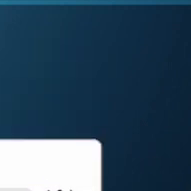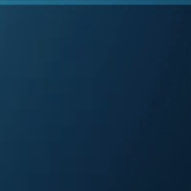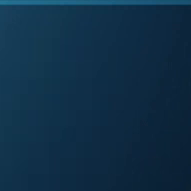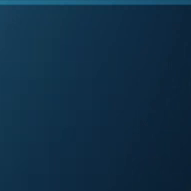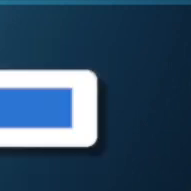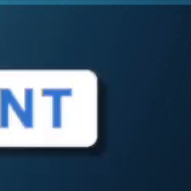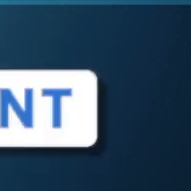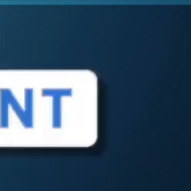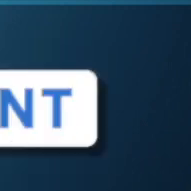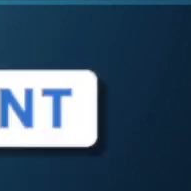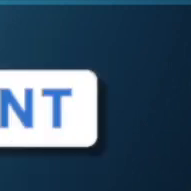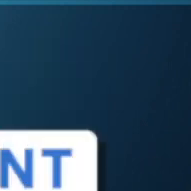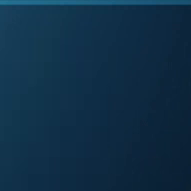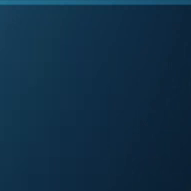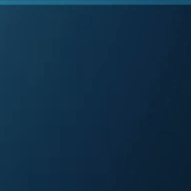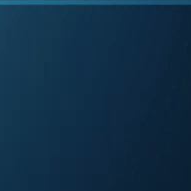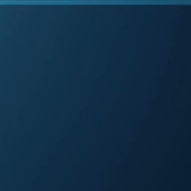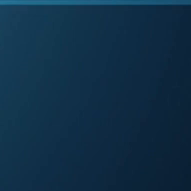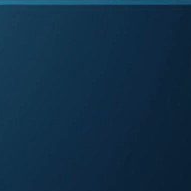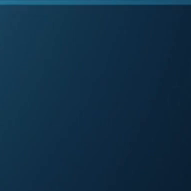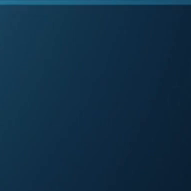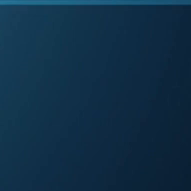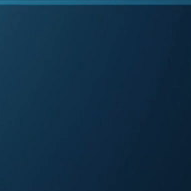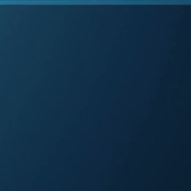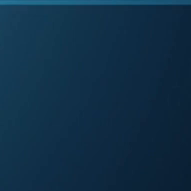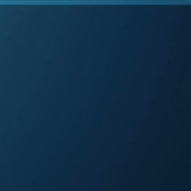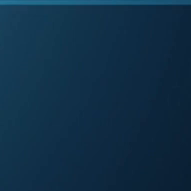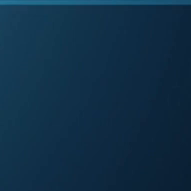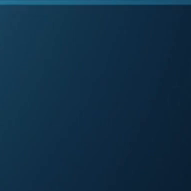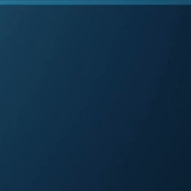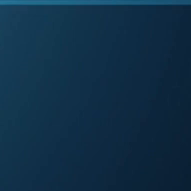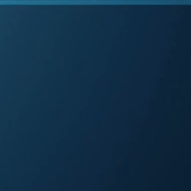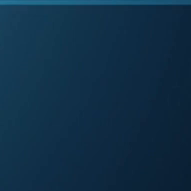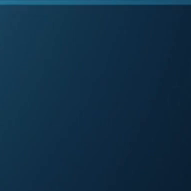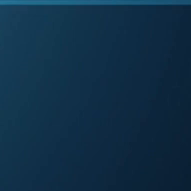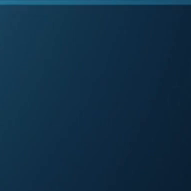notificação, fo comentário no fahetutang ba media social siraselek.